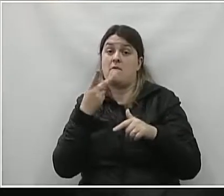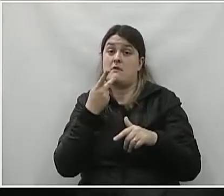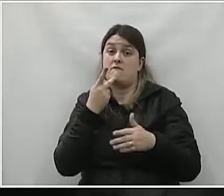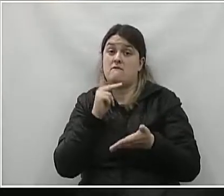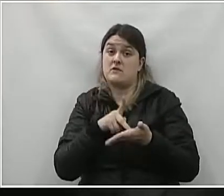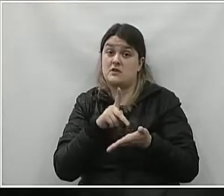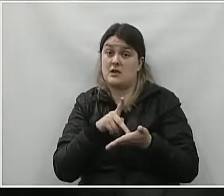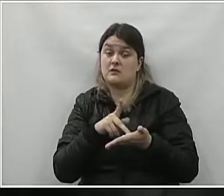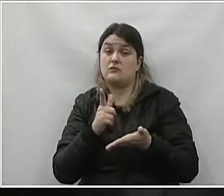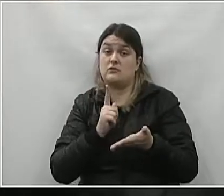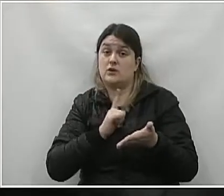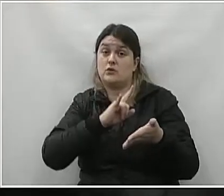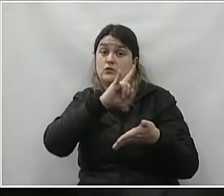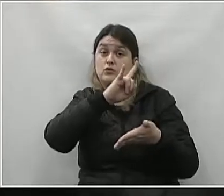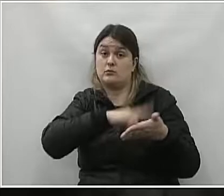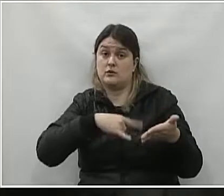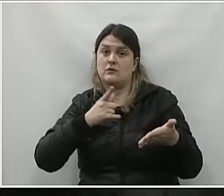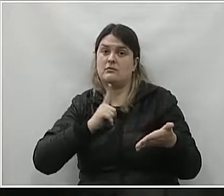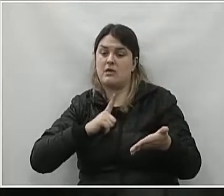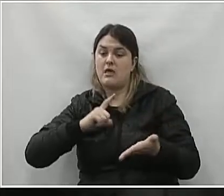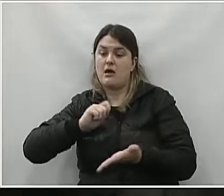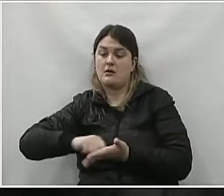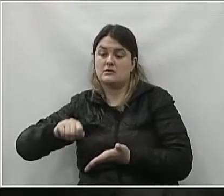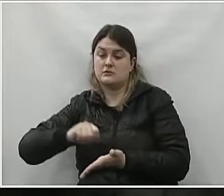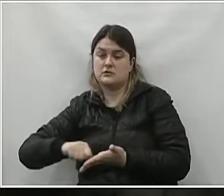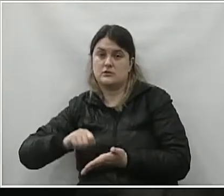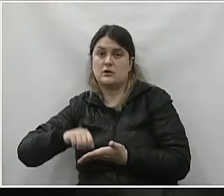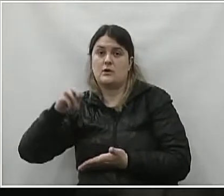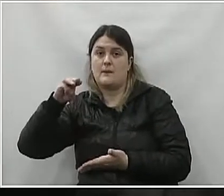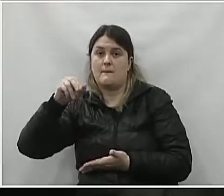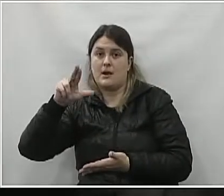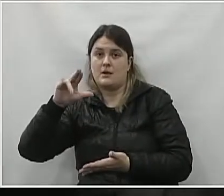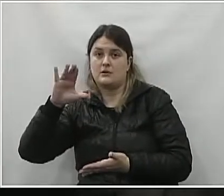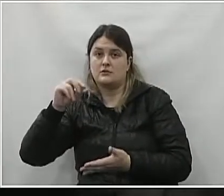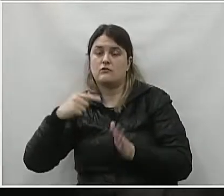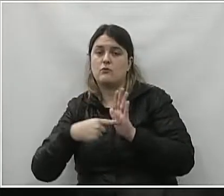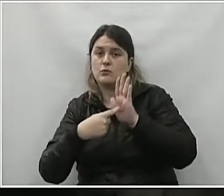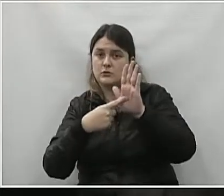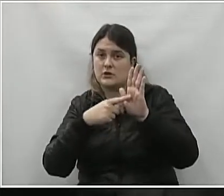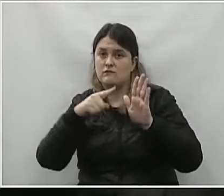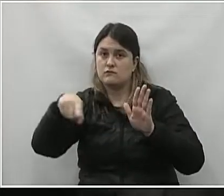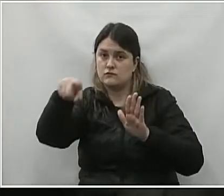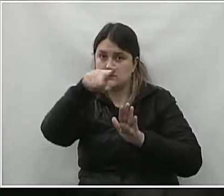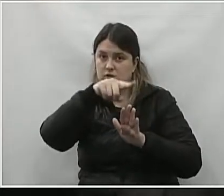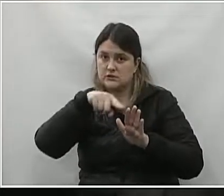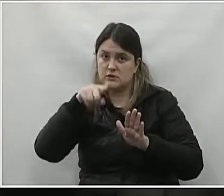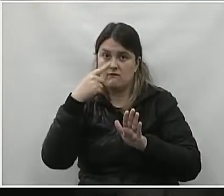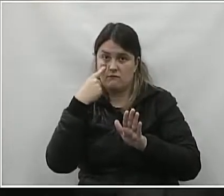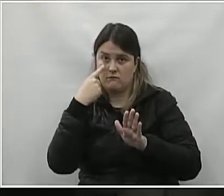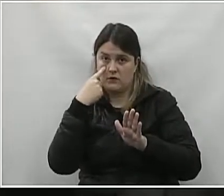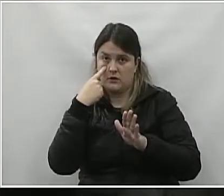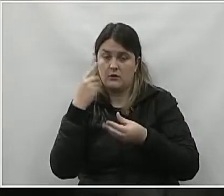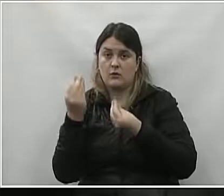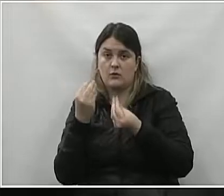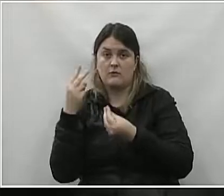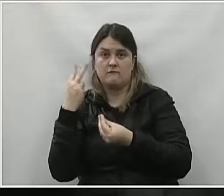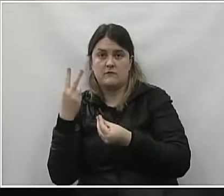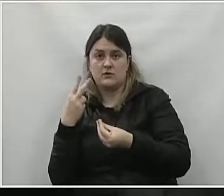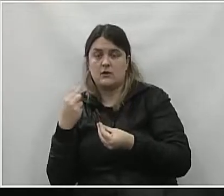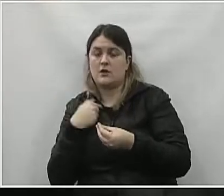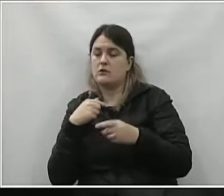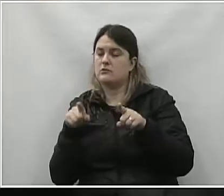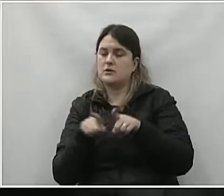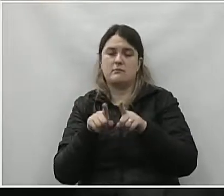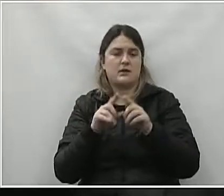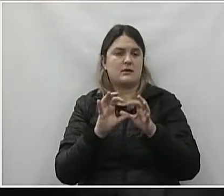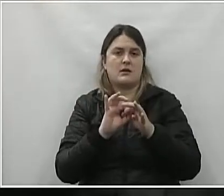E eu tenho aqui o documento onde tem a assinatura, né, que eu falo aqui do Márcio, e eu posso mostrar para vocês. Então, como o vereador colocou, eu também me coloco